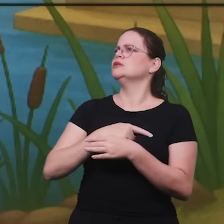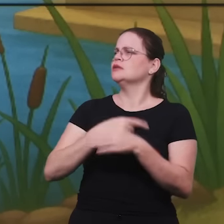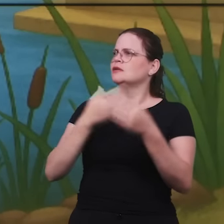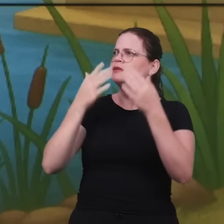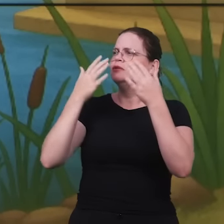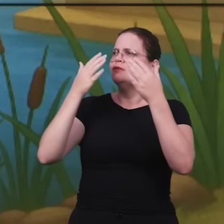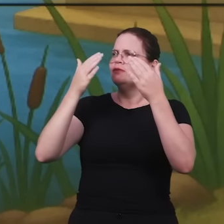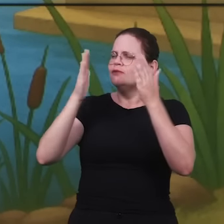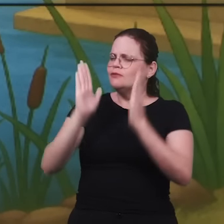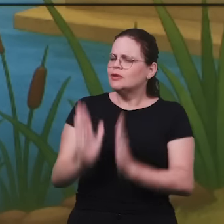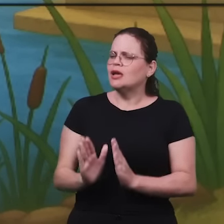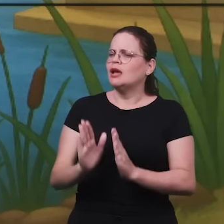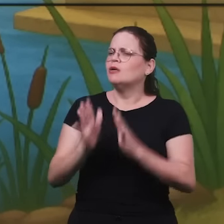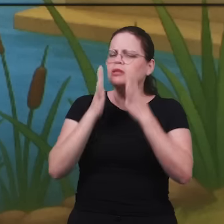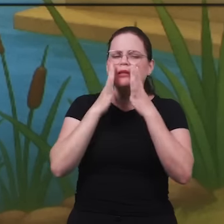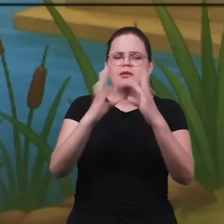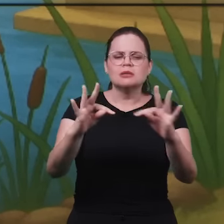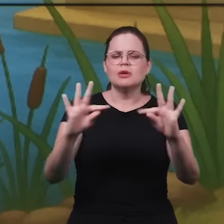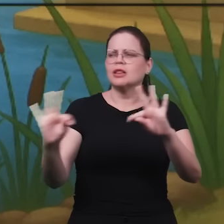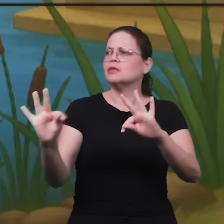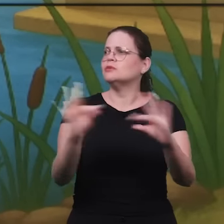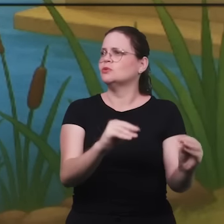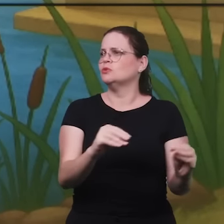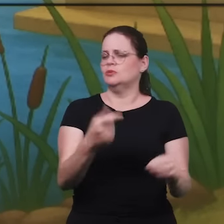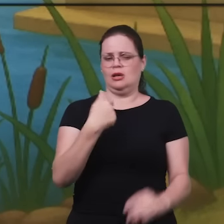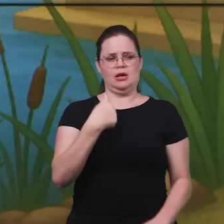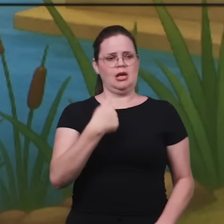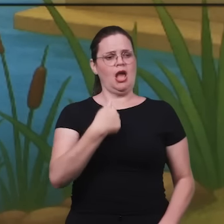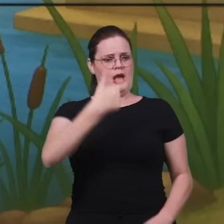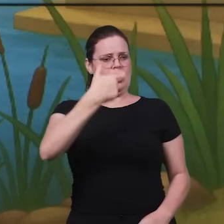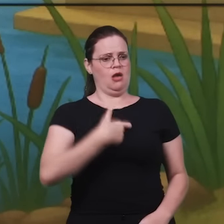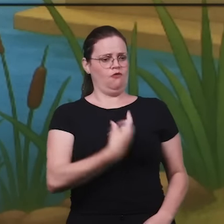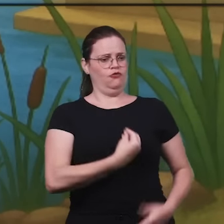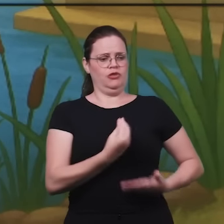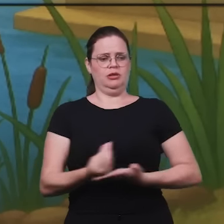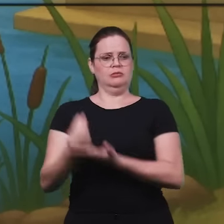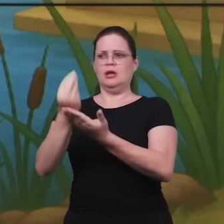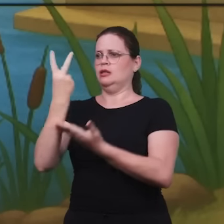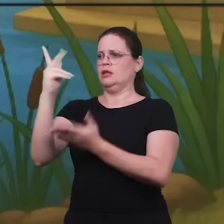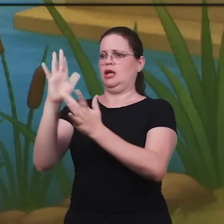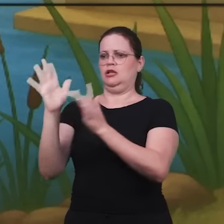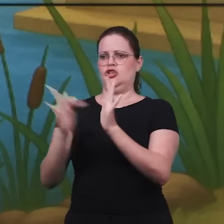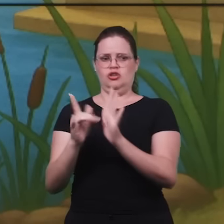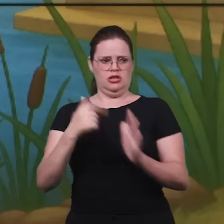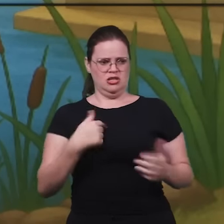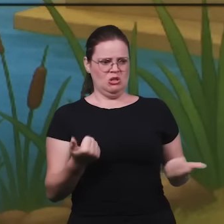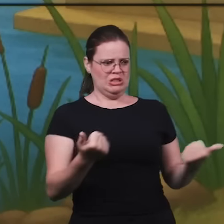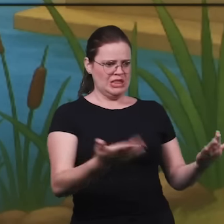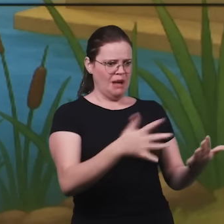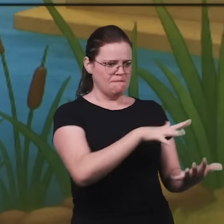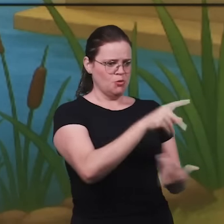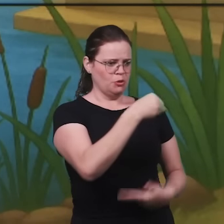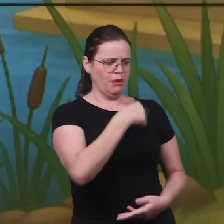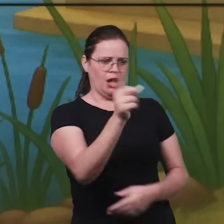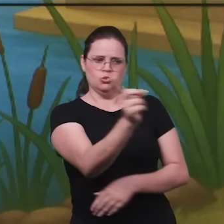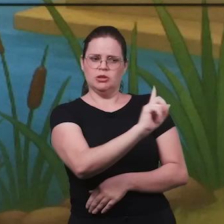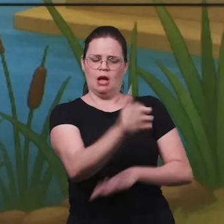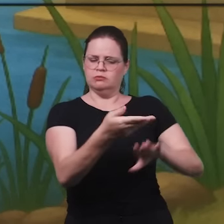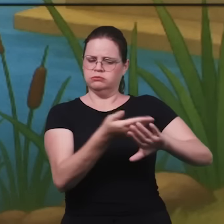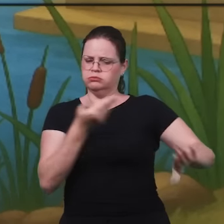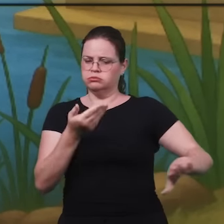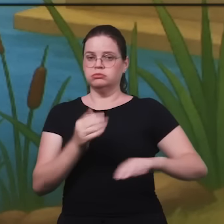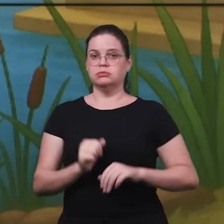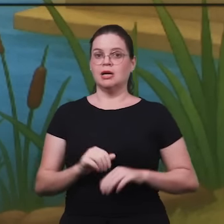a todos ao nosso redor, que nós somos de Jesus Cristo e que nós não somos deste mundo, não. E